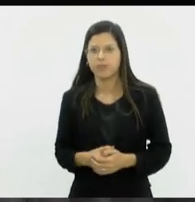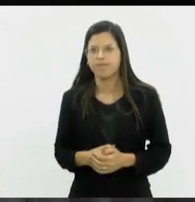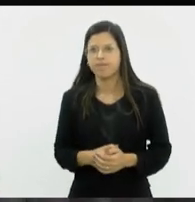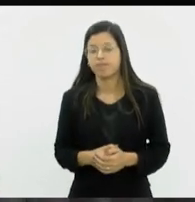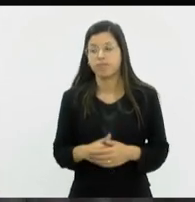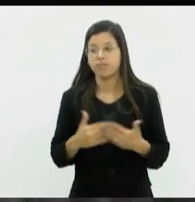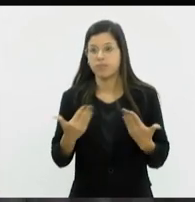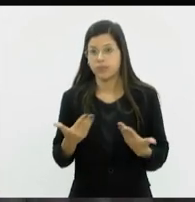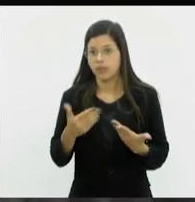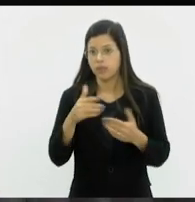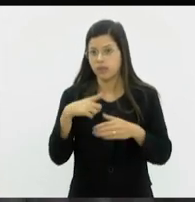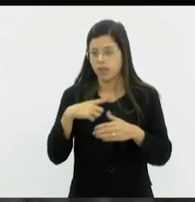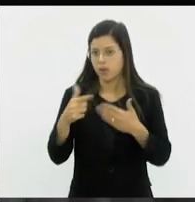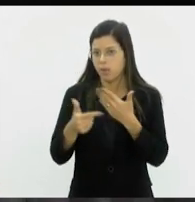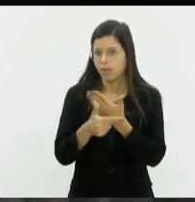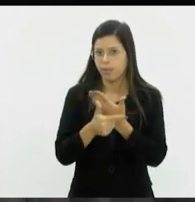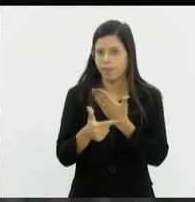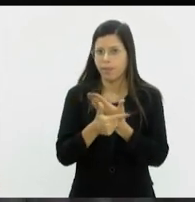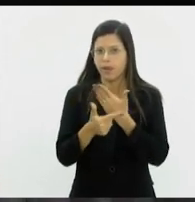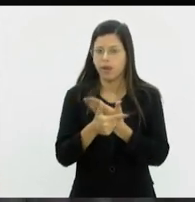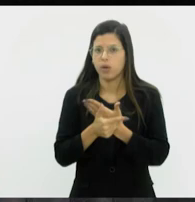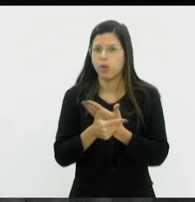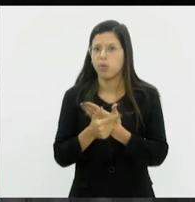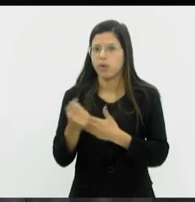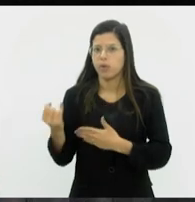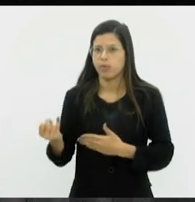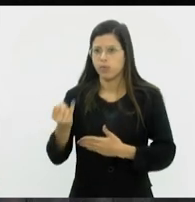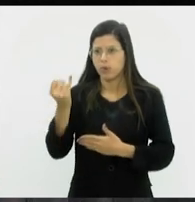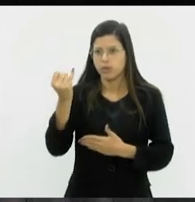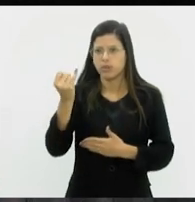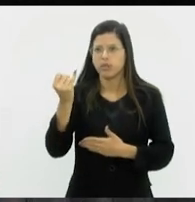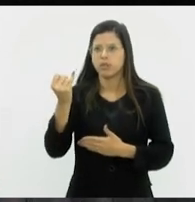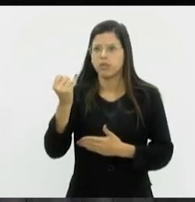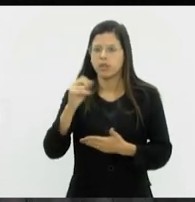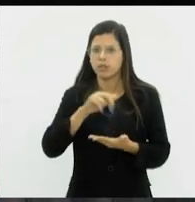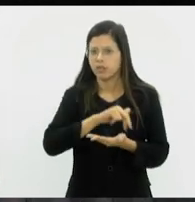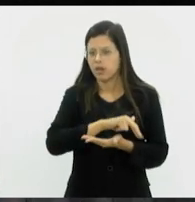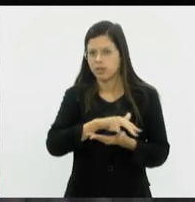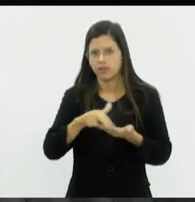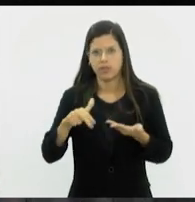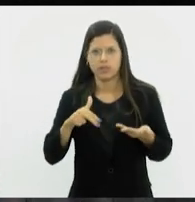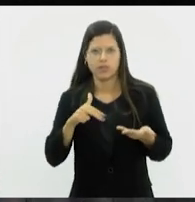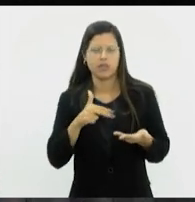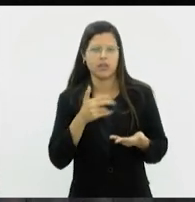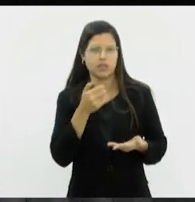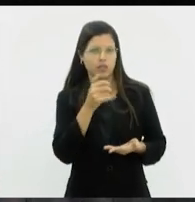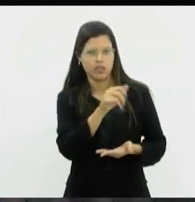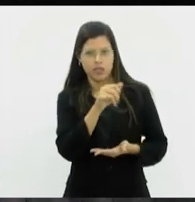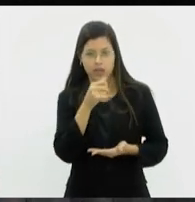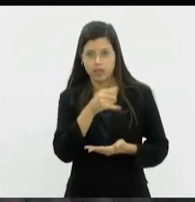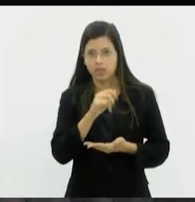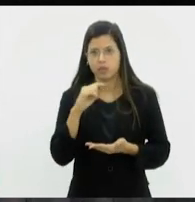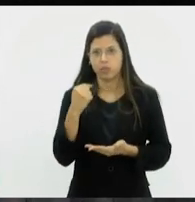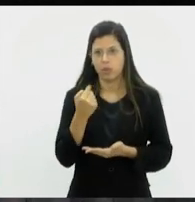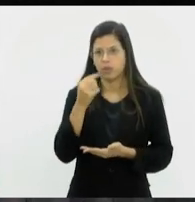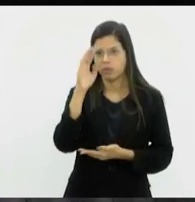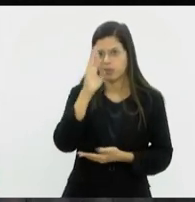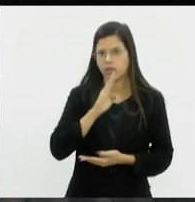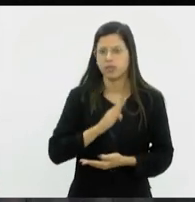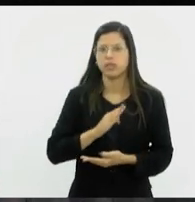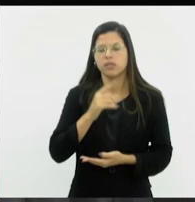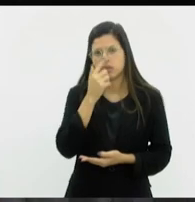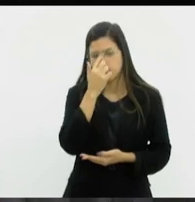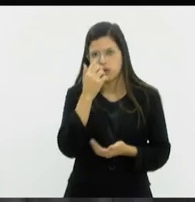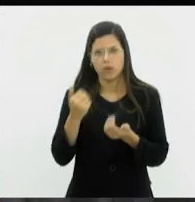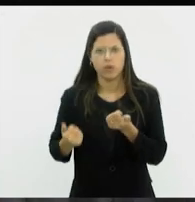ela desempenha um papel vital na diversidade da matriz energética do nosso país, né? E contribui